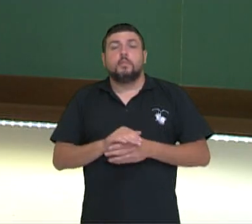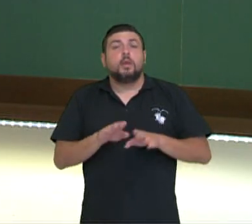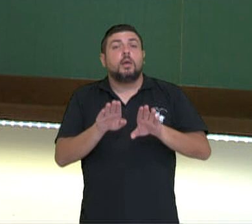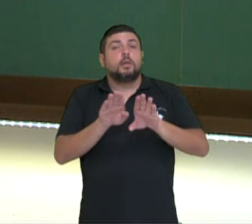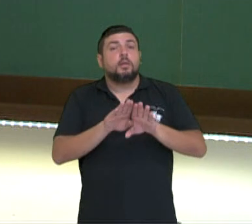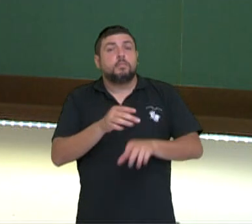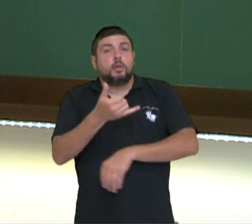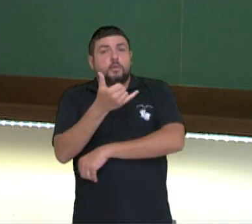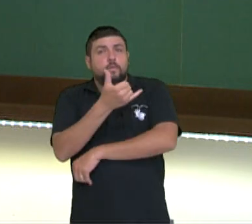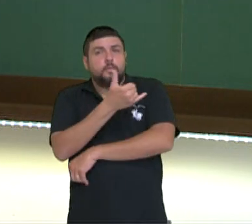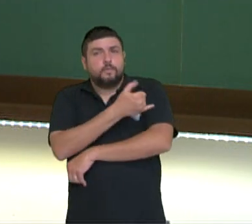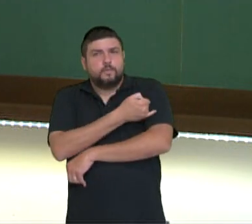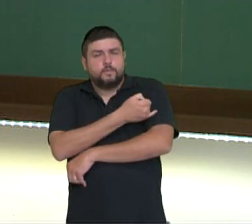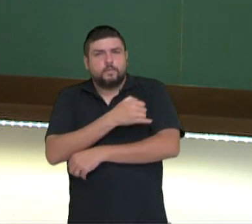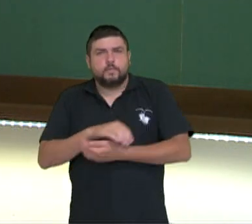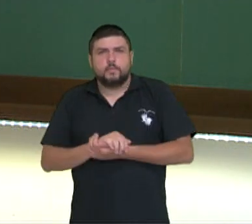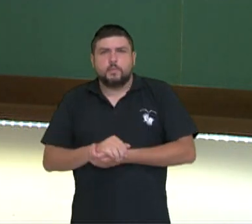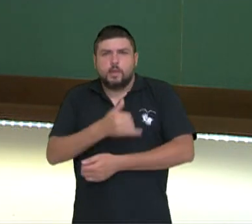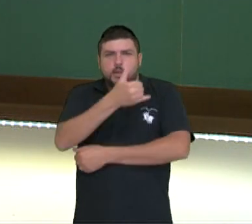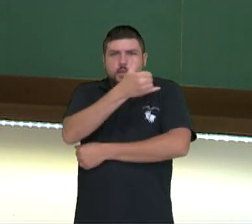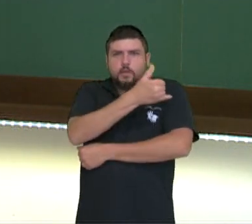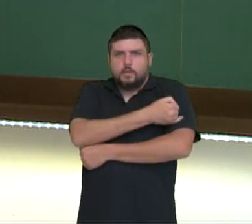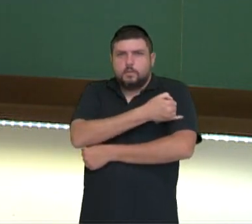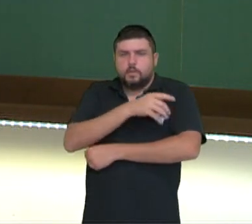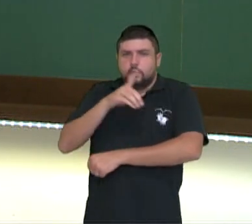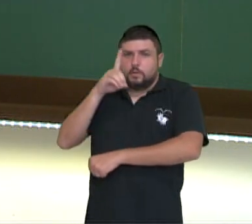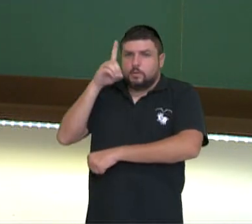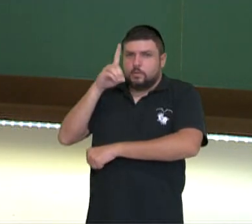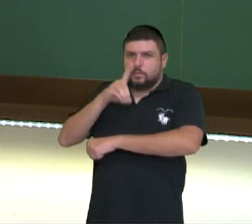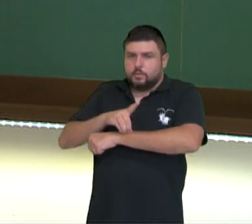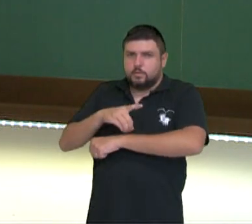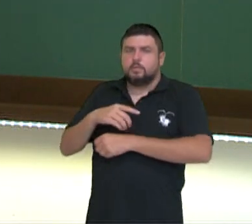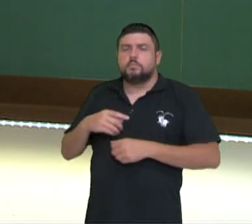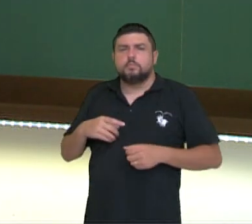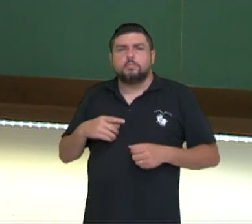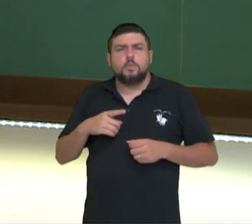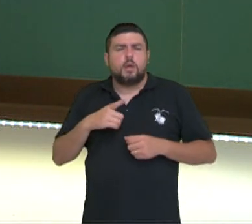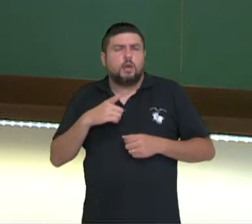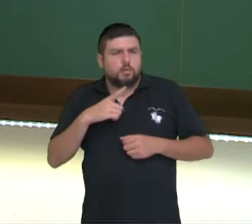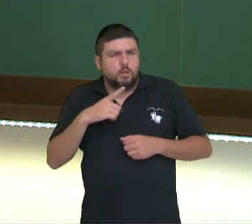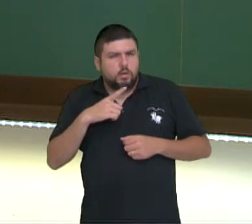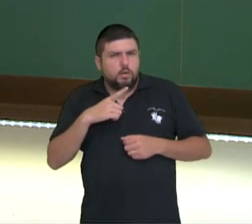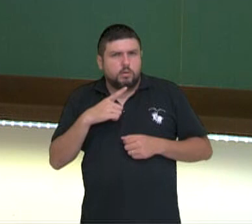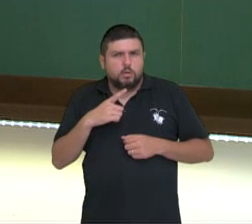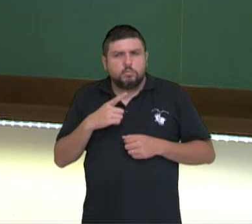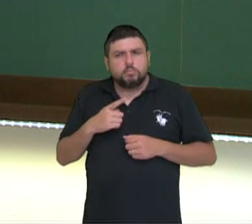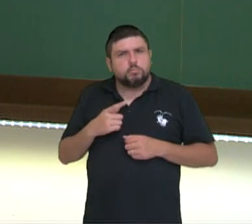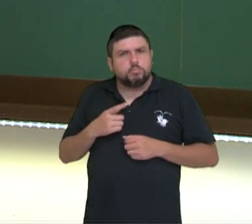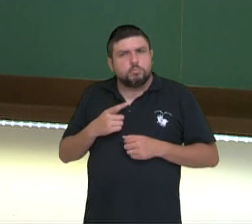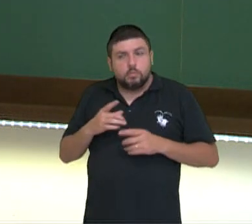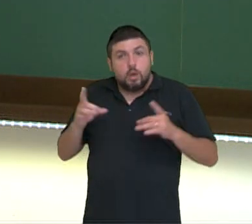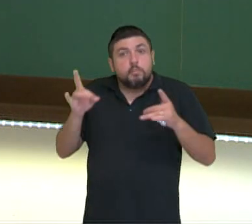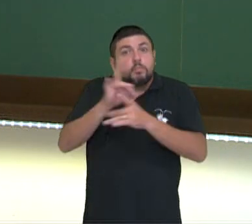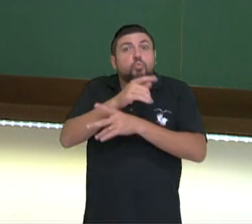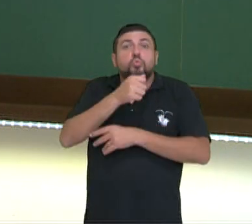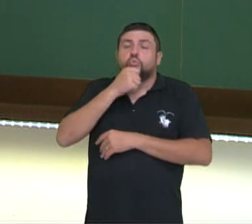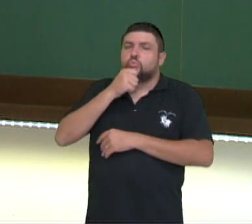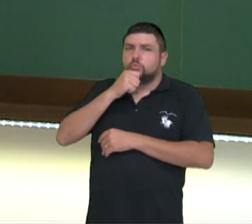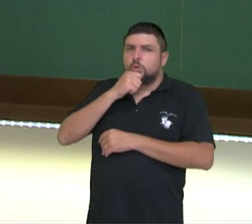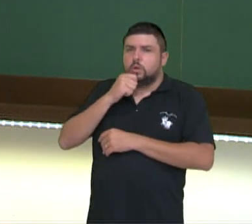vacinas. A vacina para a dengue, que ainda está se desenvolvendo ainda, mas já